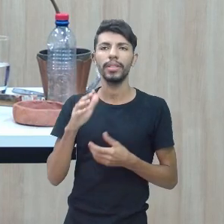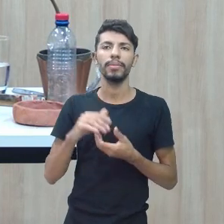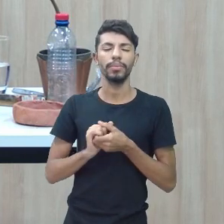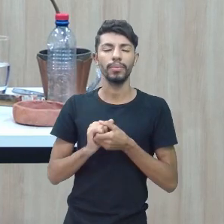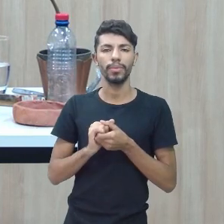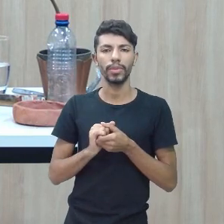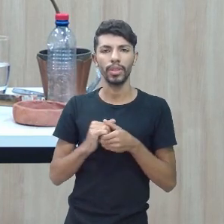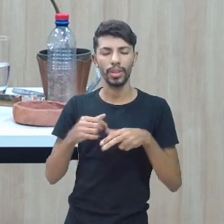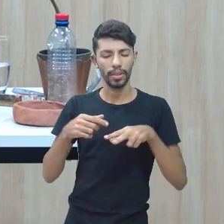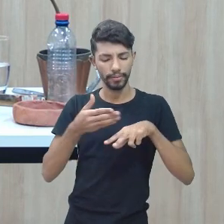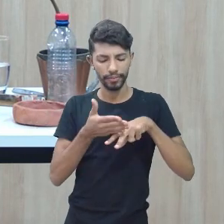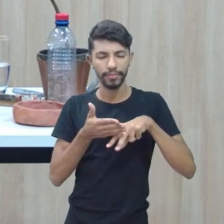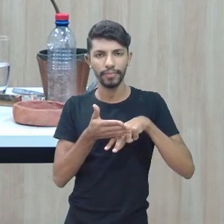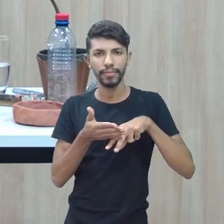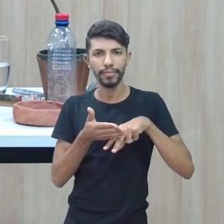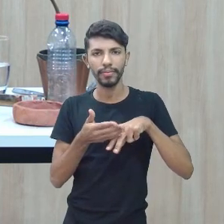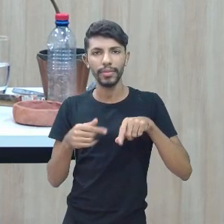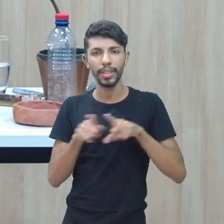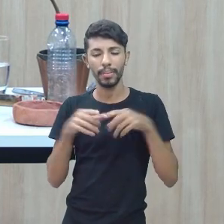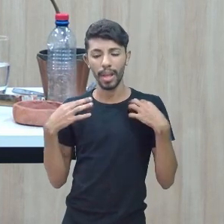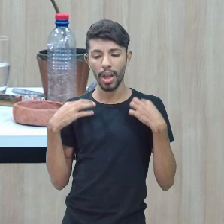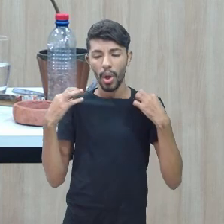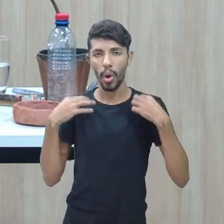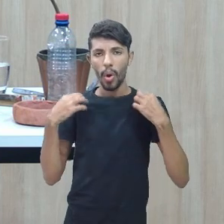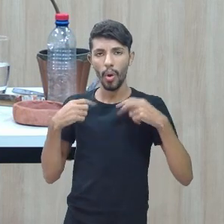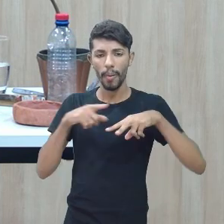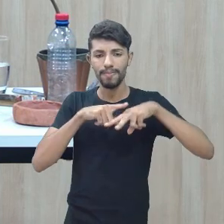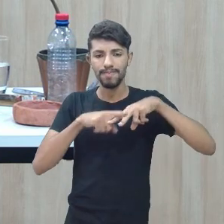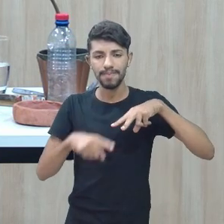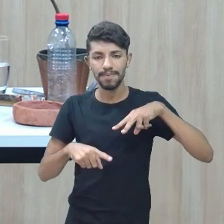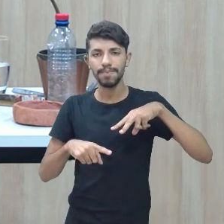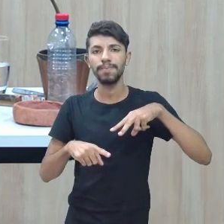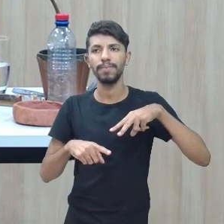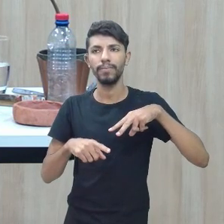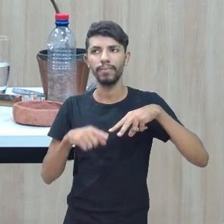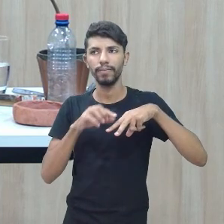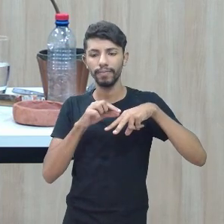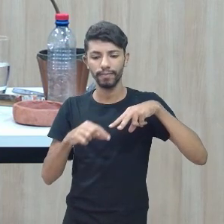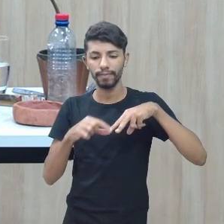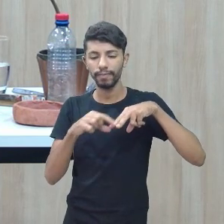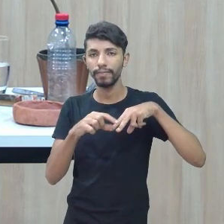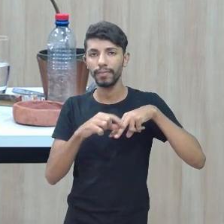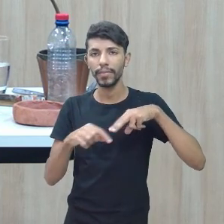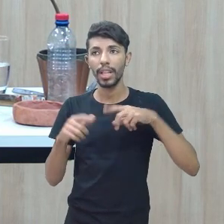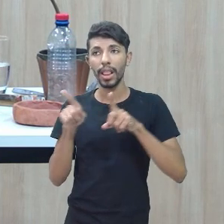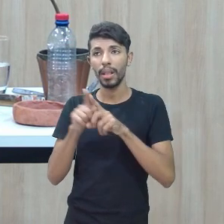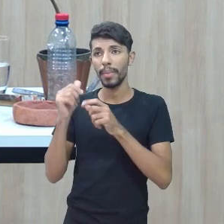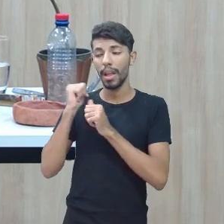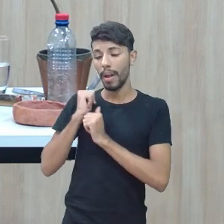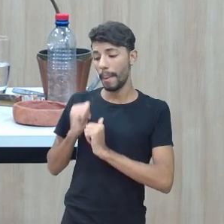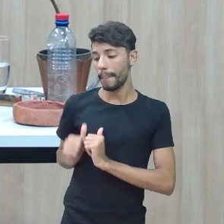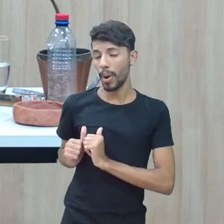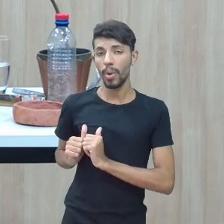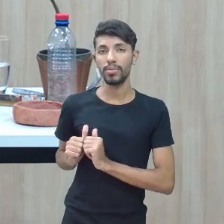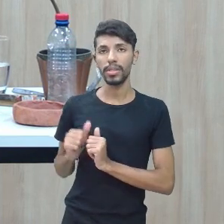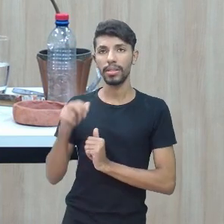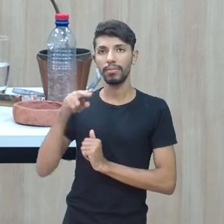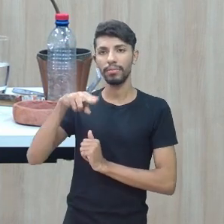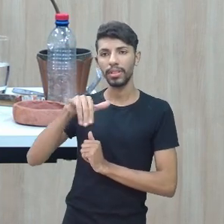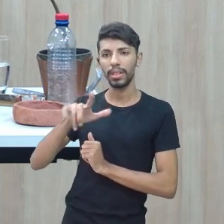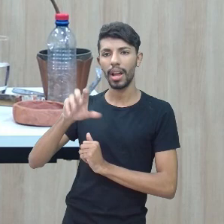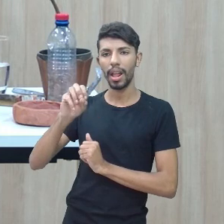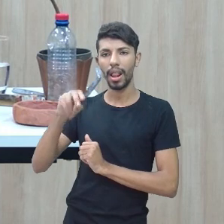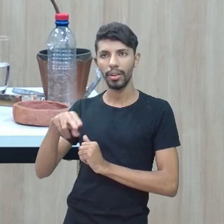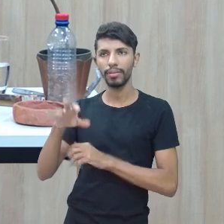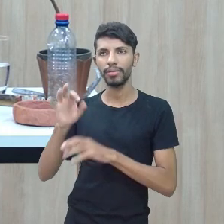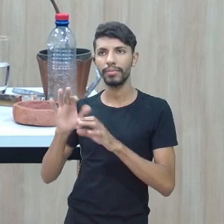A questão aí de roupas, de calça, que muitas, as bolsas, né? Uma bolsa de nylon. E aí o nylon,